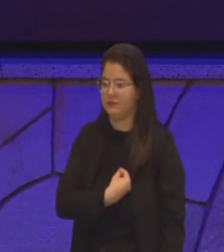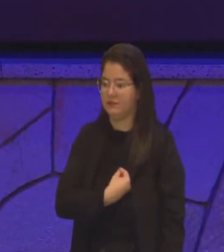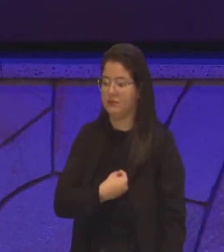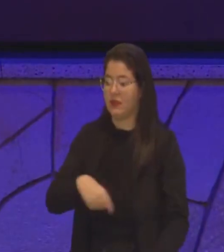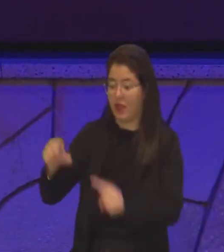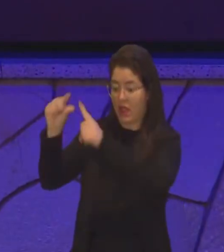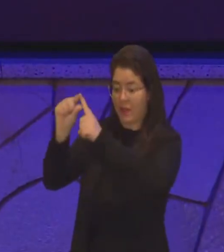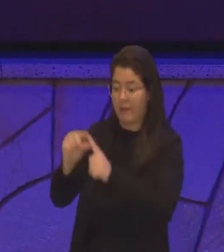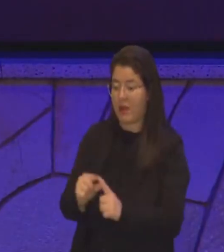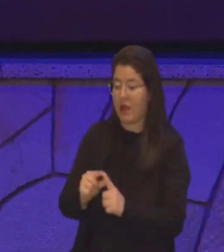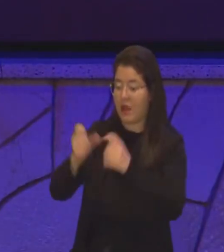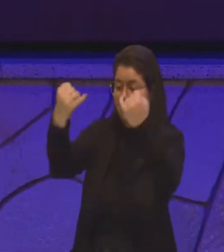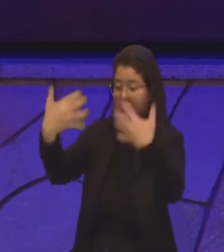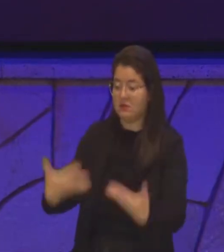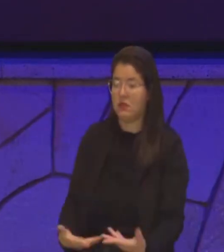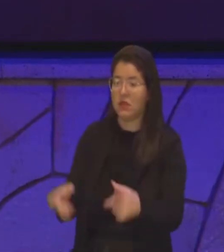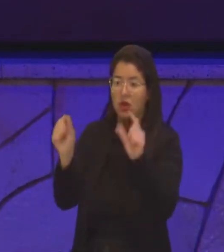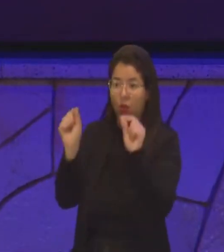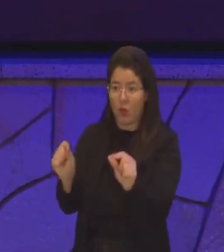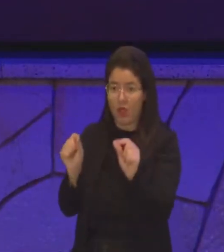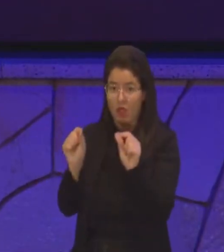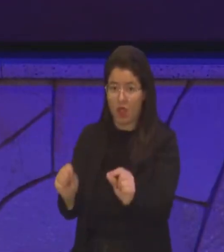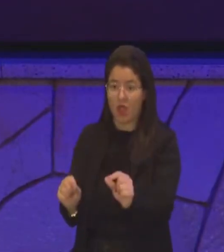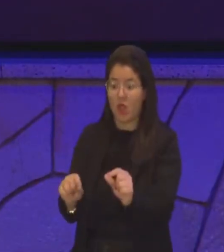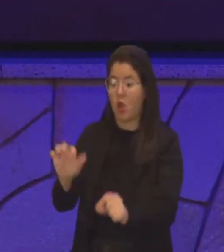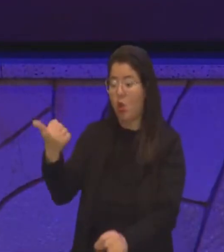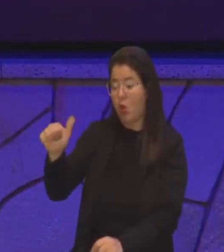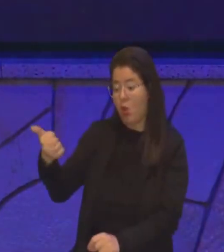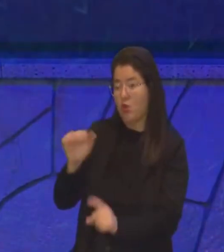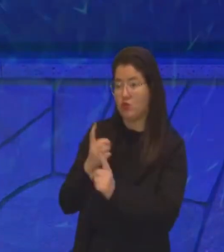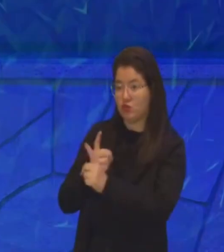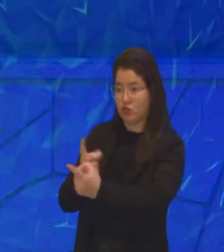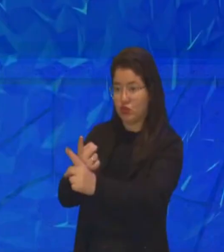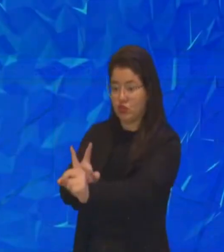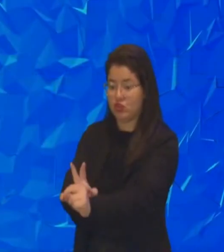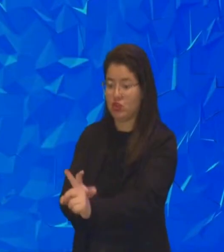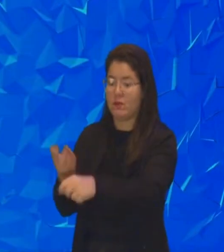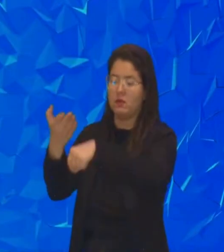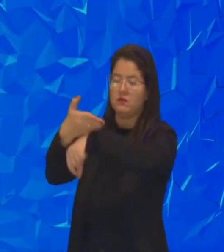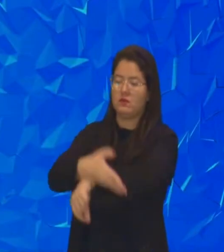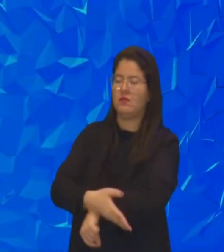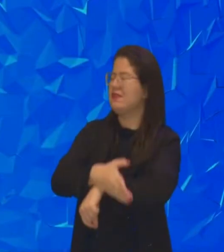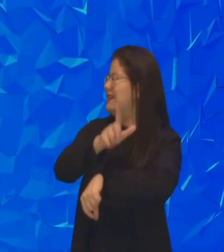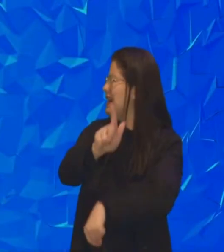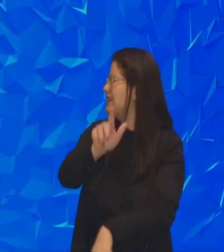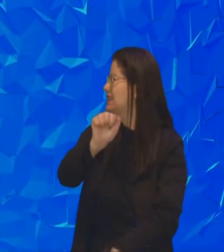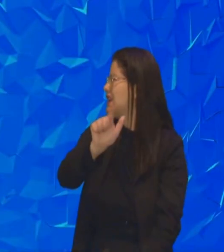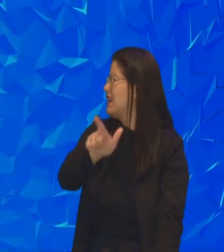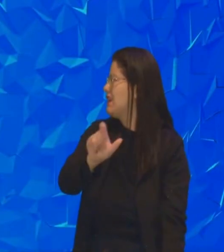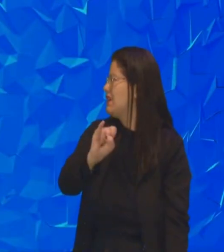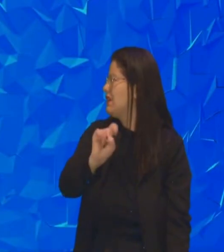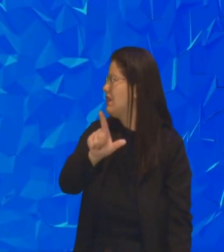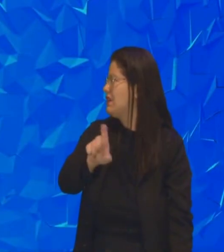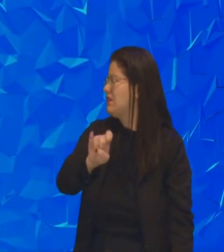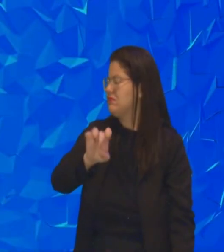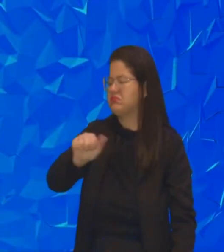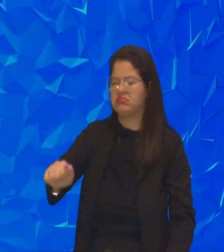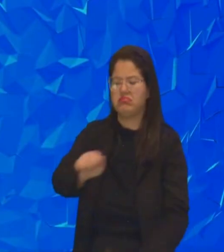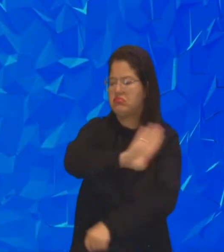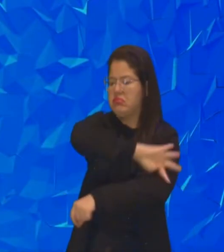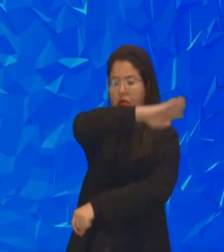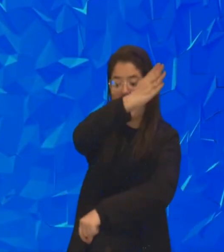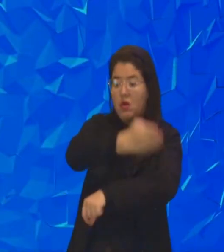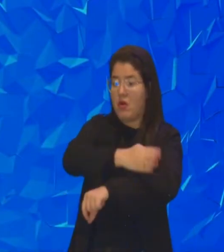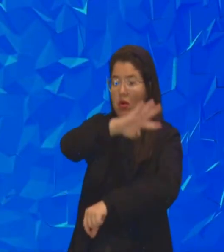A palavra diz o seguinte: os 11 discípulos foram para a Galileia, para o monte que Jesus